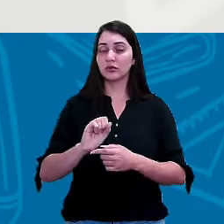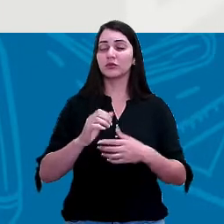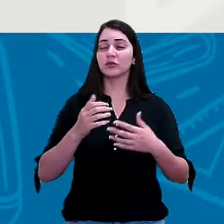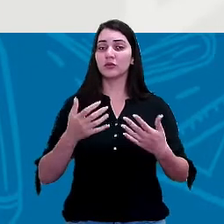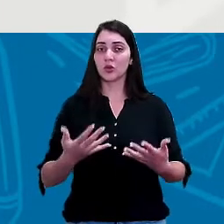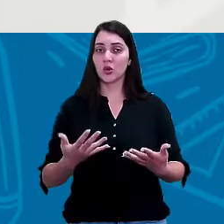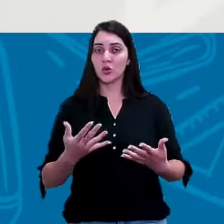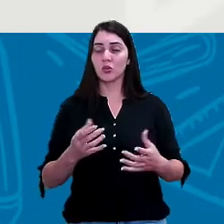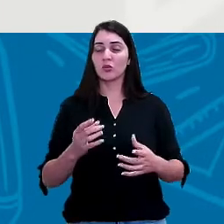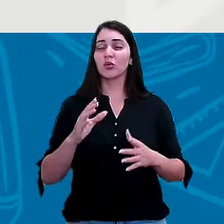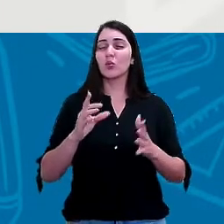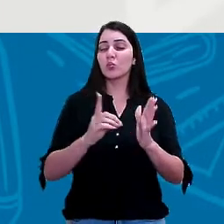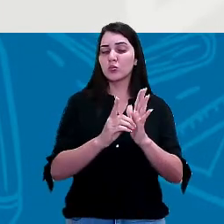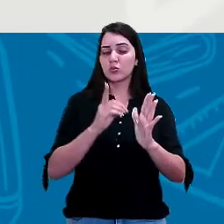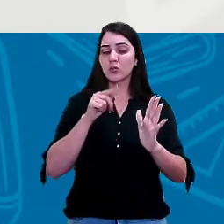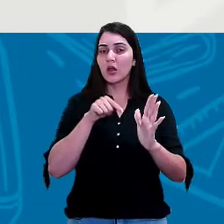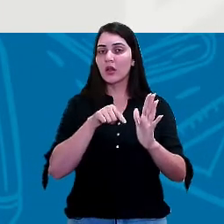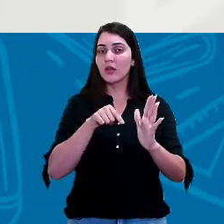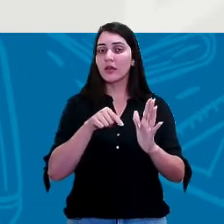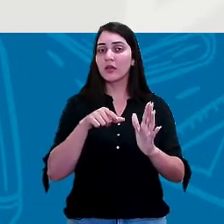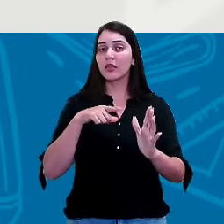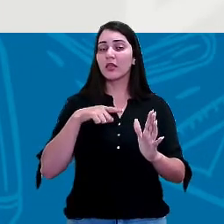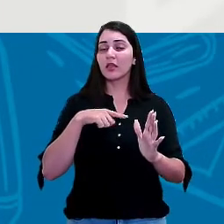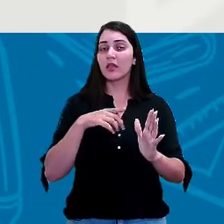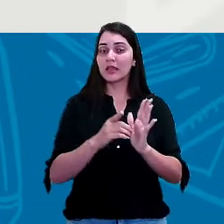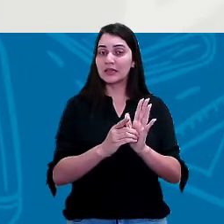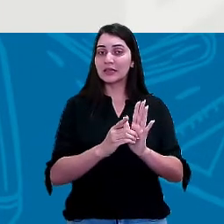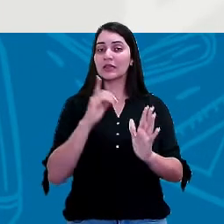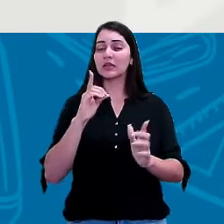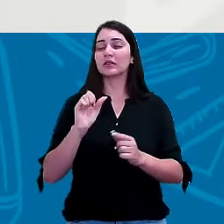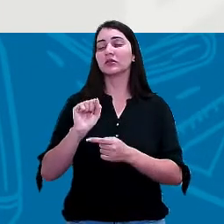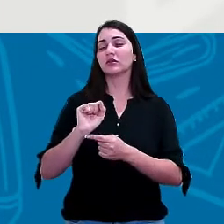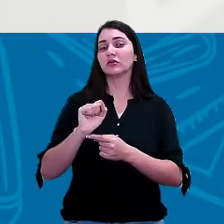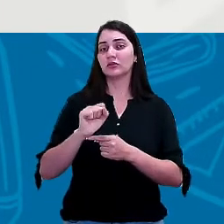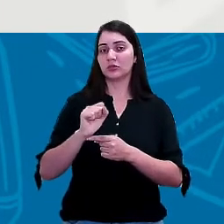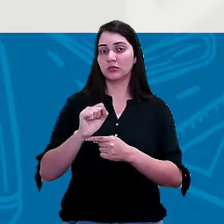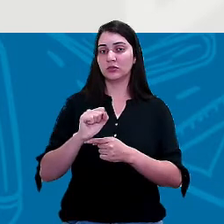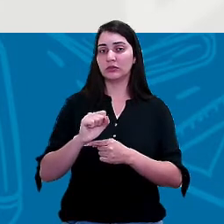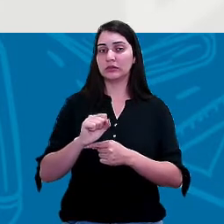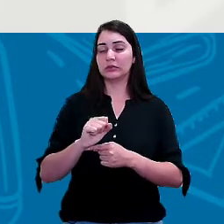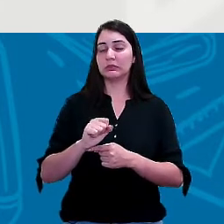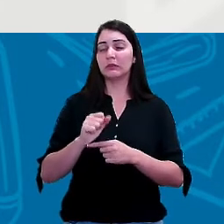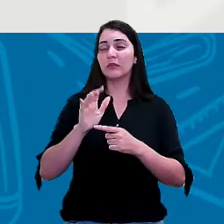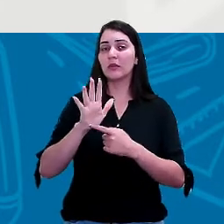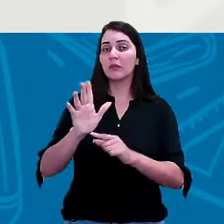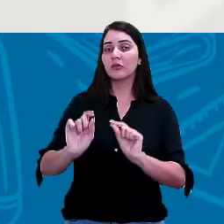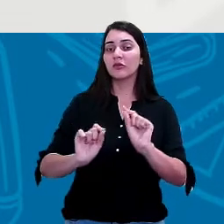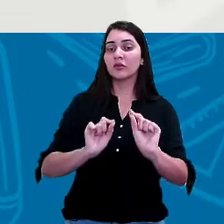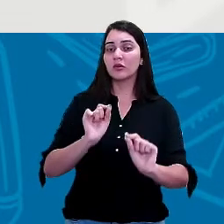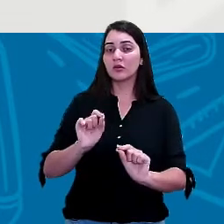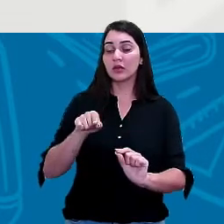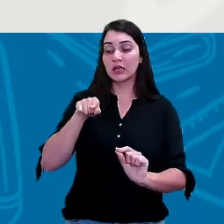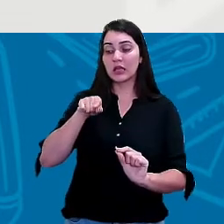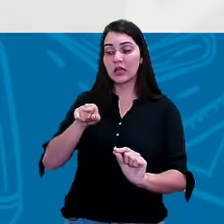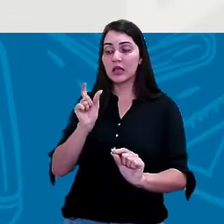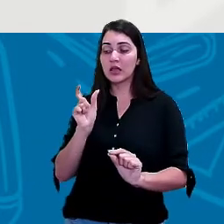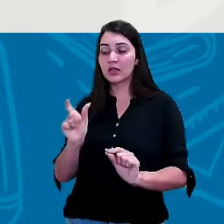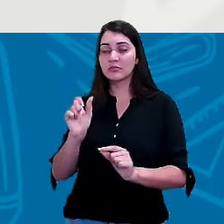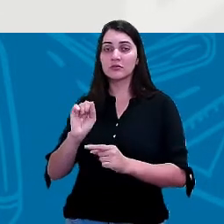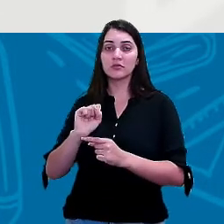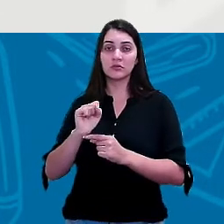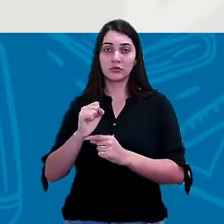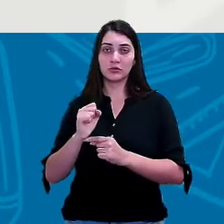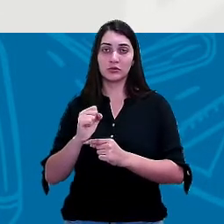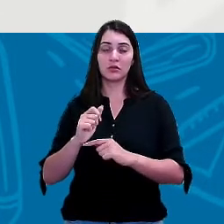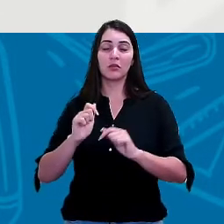seja, quando diz antecede é que vem antes do substantivo, para determinar aquele substantivo, seja ele